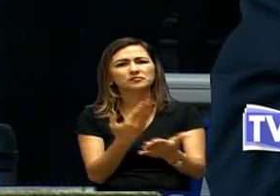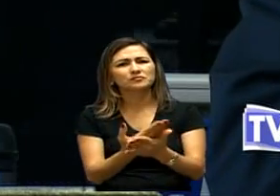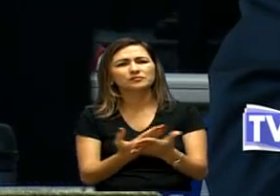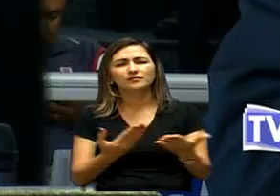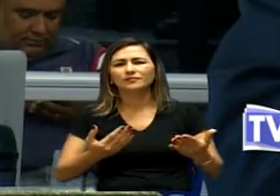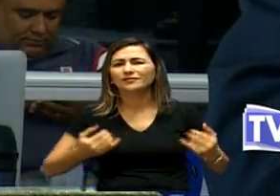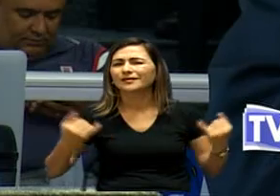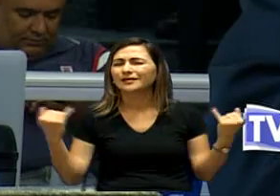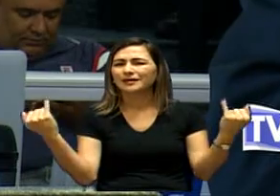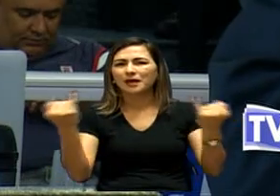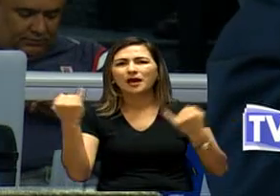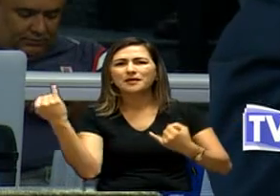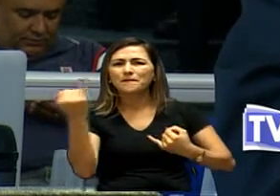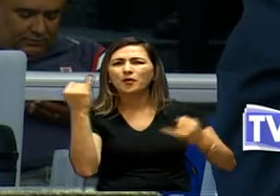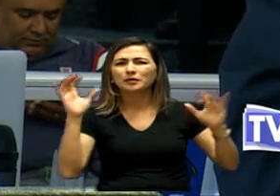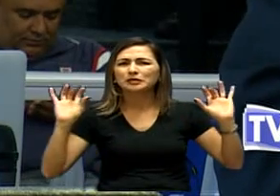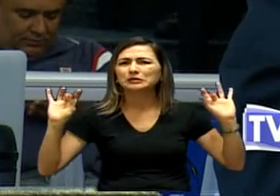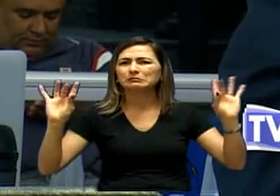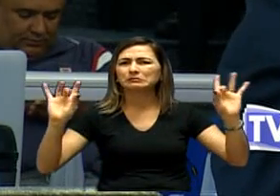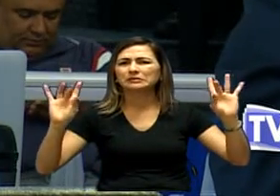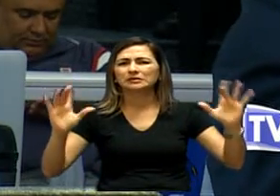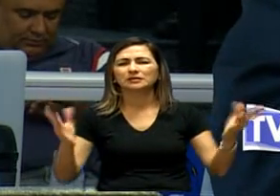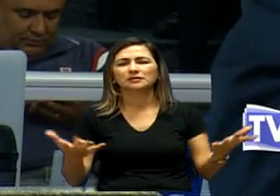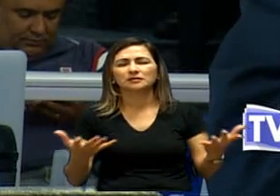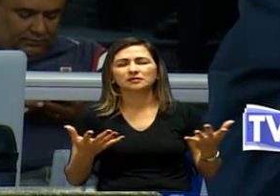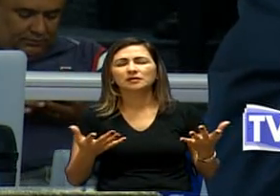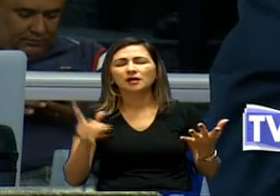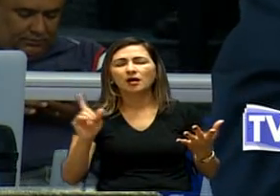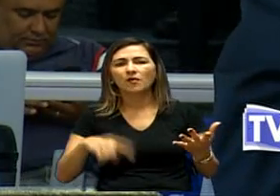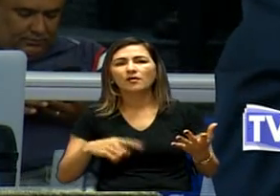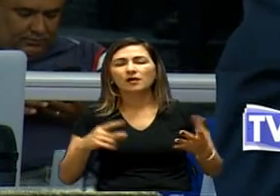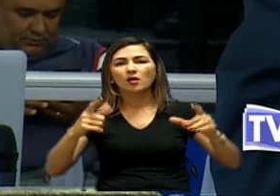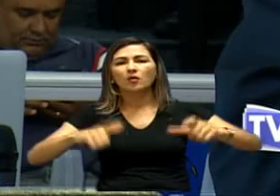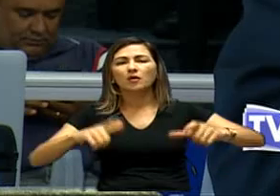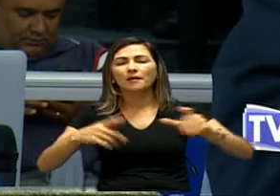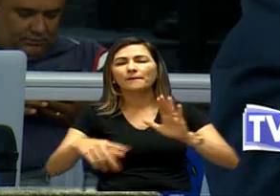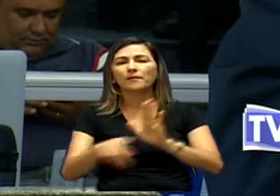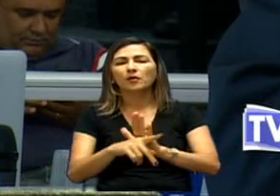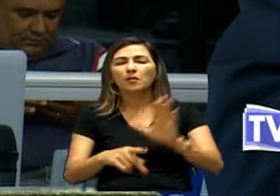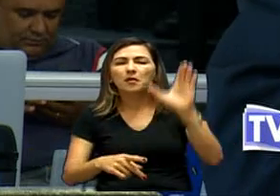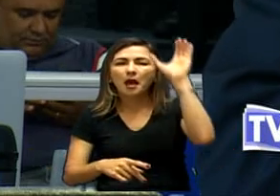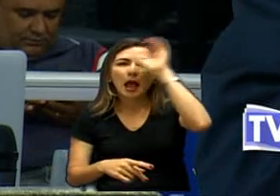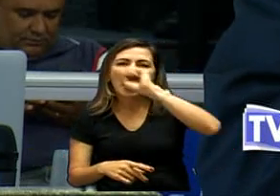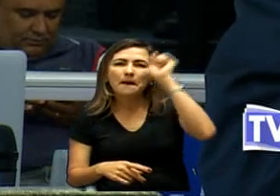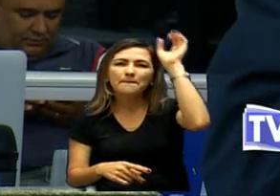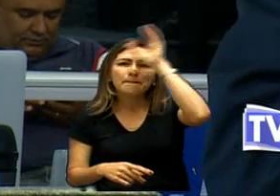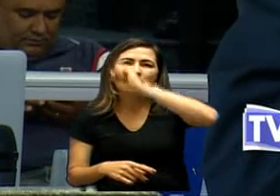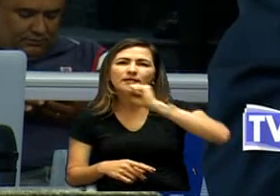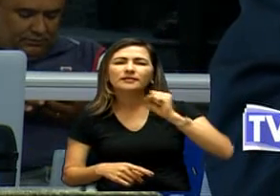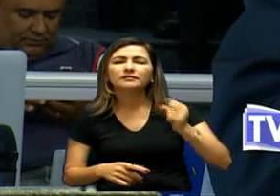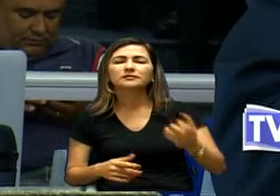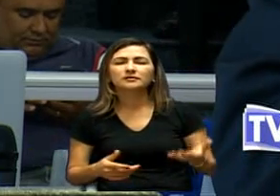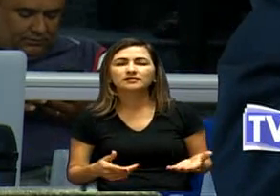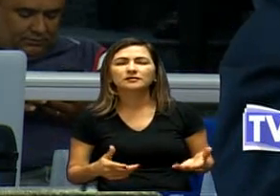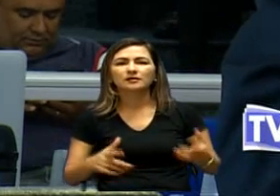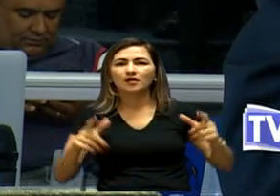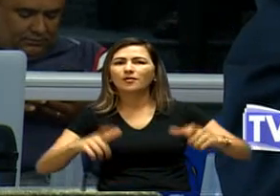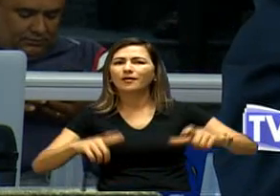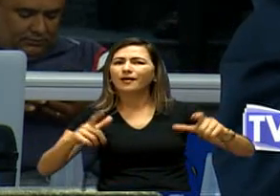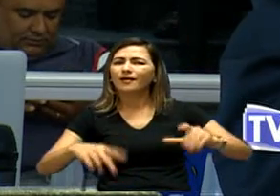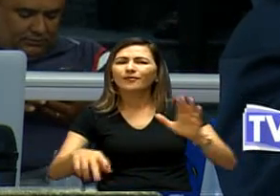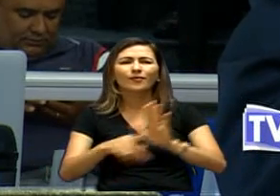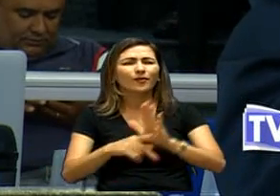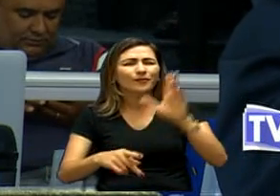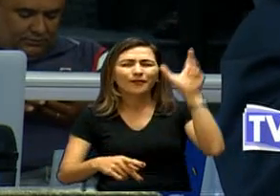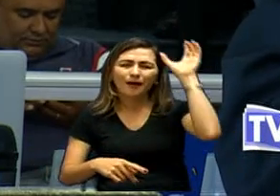de formação. Senhor presidente, nobre vereador Manga, viu? A escola, que é um templo